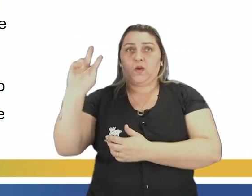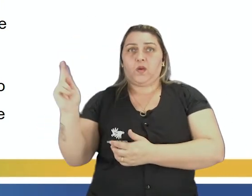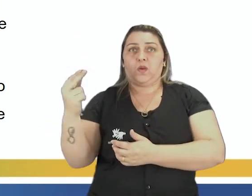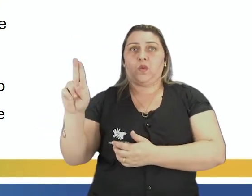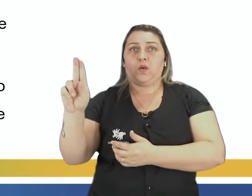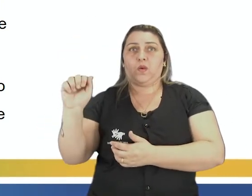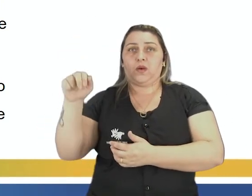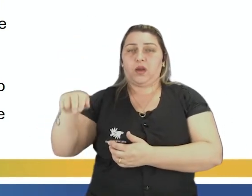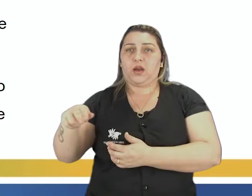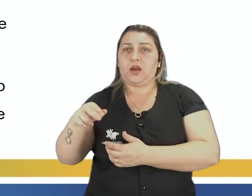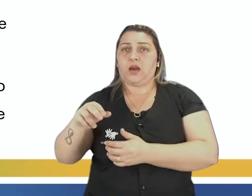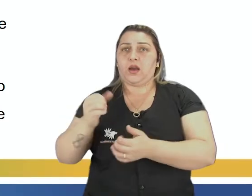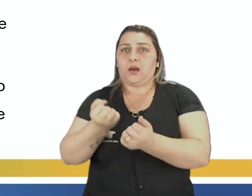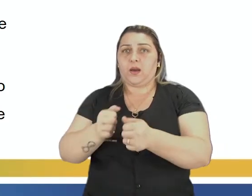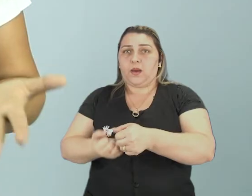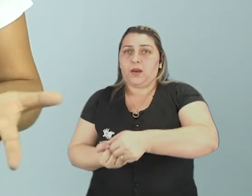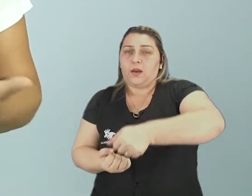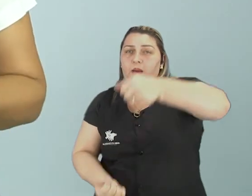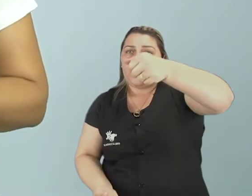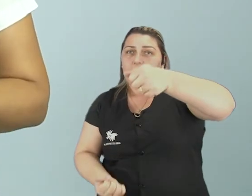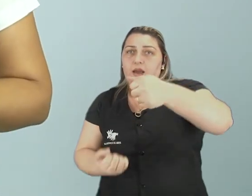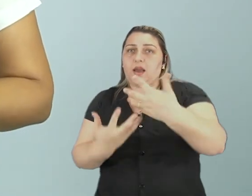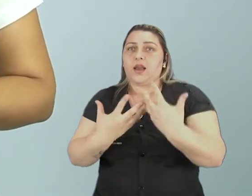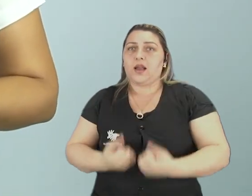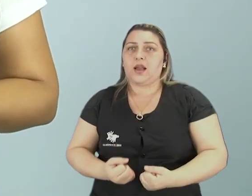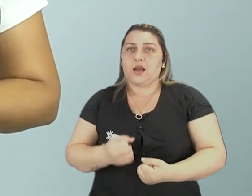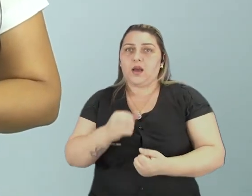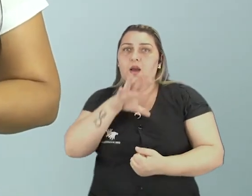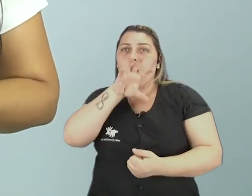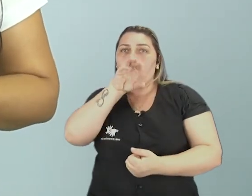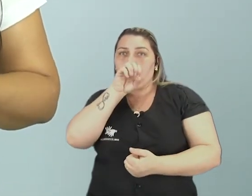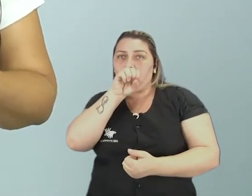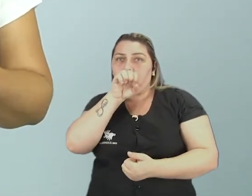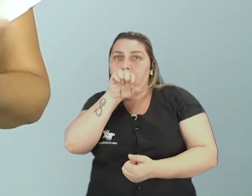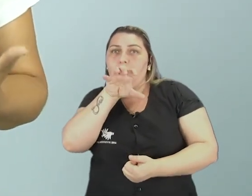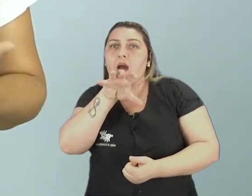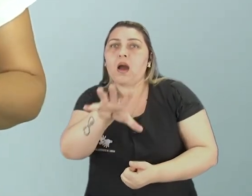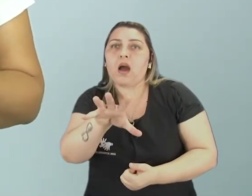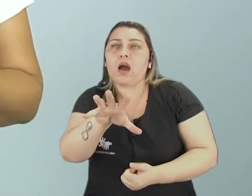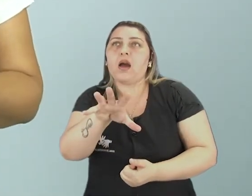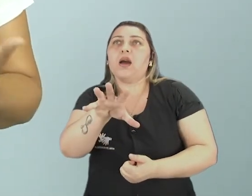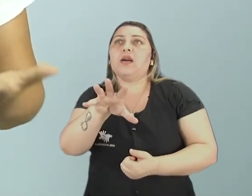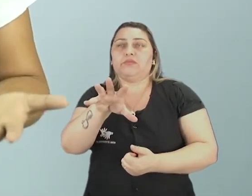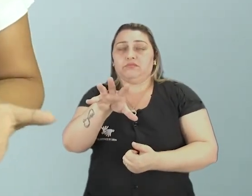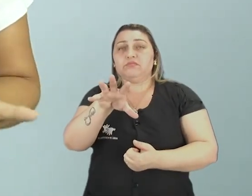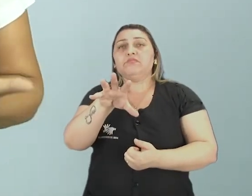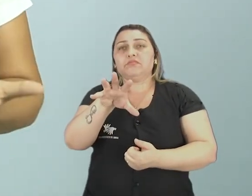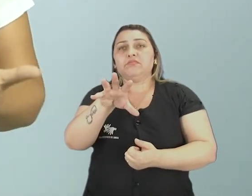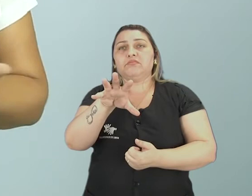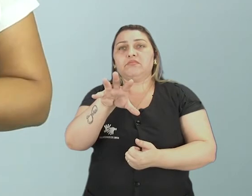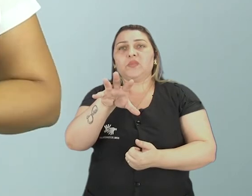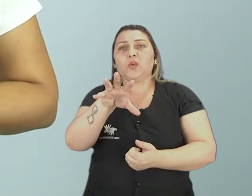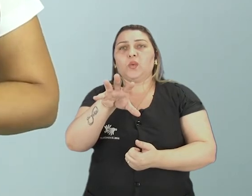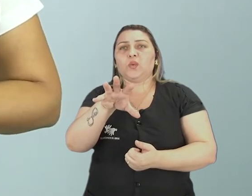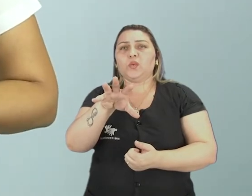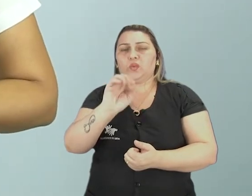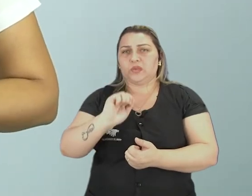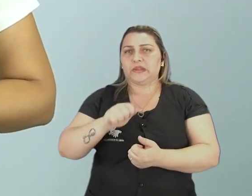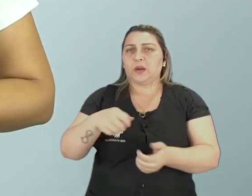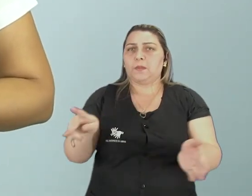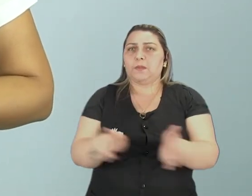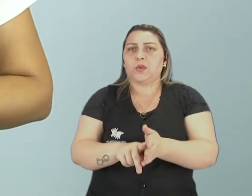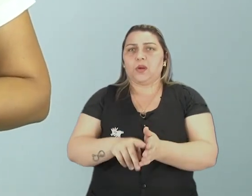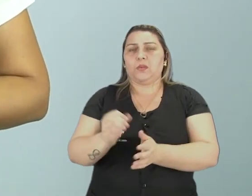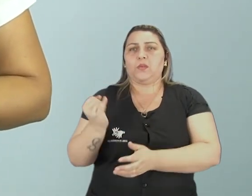pergaminho da boca, sabe de quem? Da boca do dragão. E aí, o dragão vai se consolidar como o símbolo do